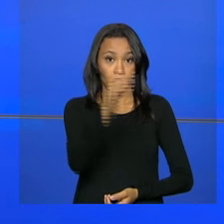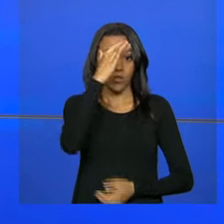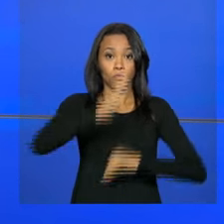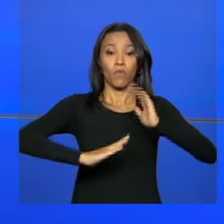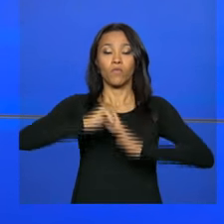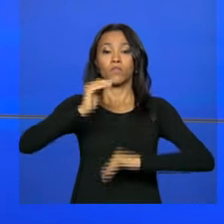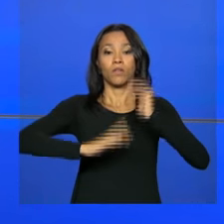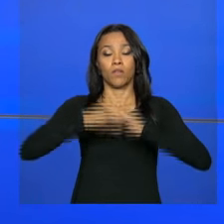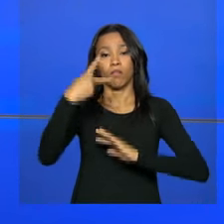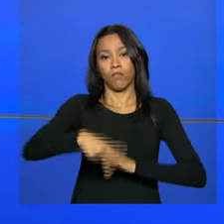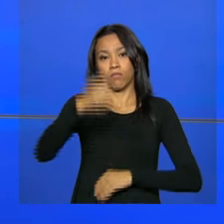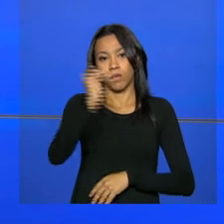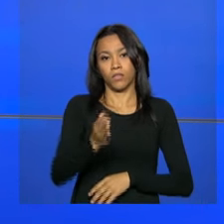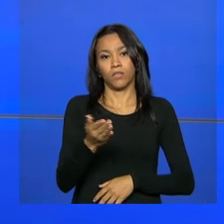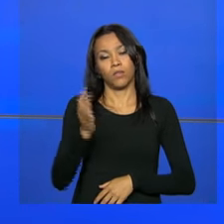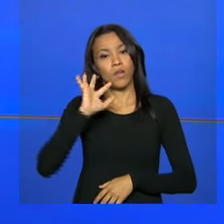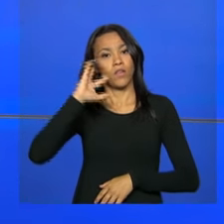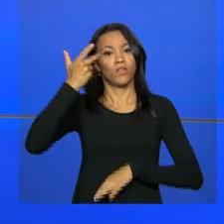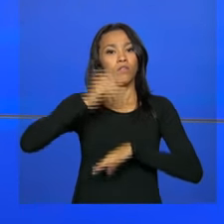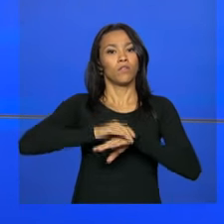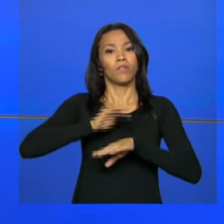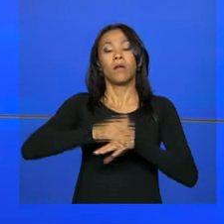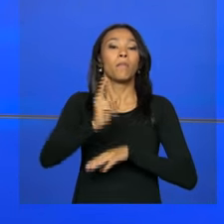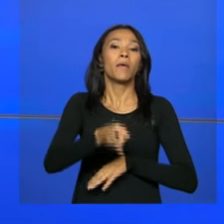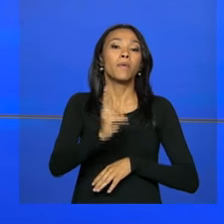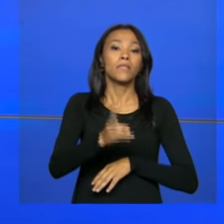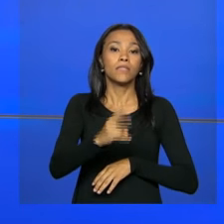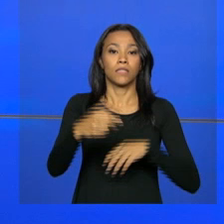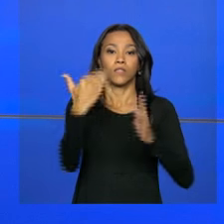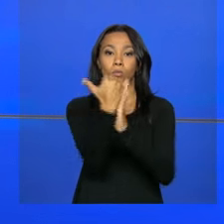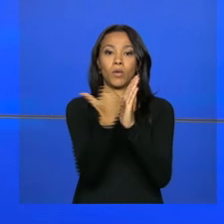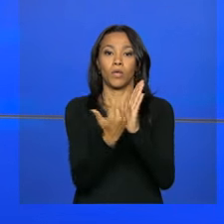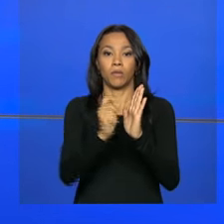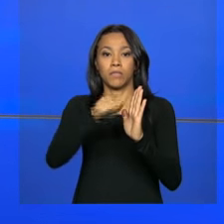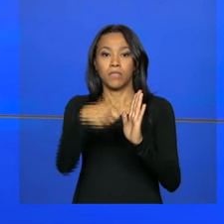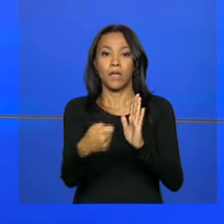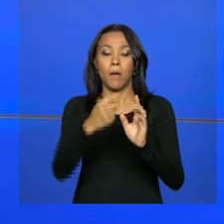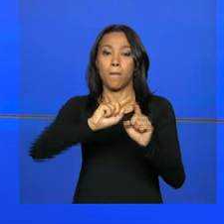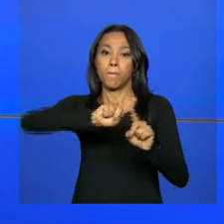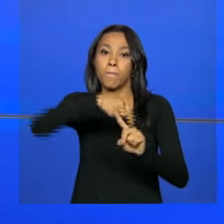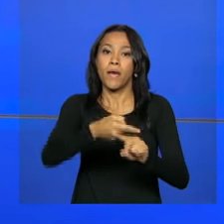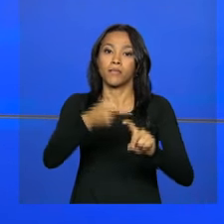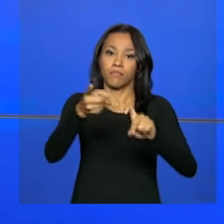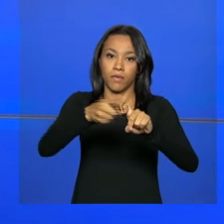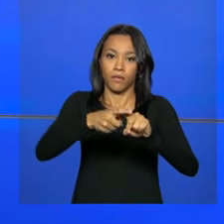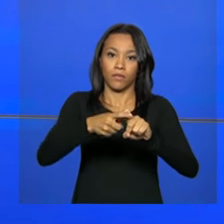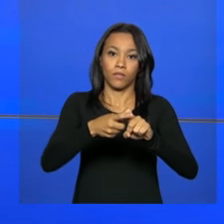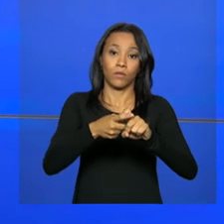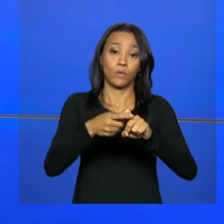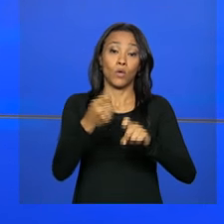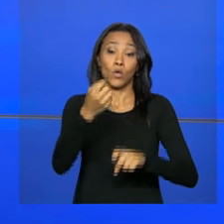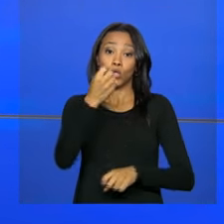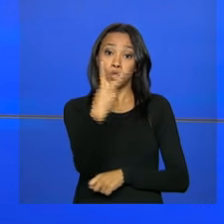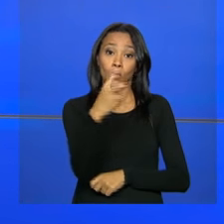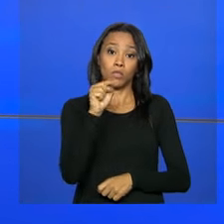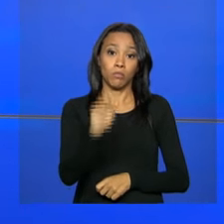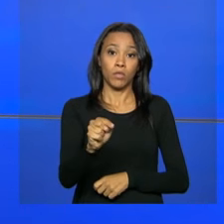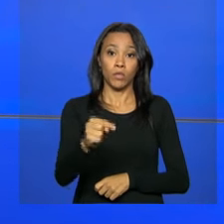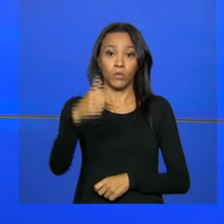Brasileiros decidem permanecer no programa Mais Médicos segundo o ministério da saúde dos